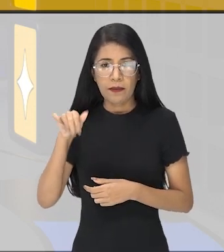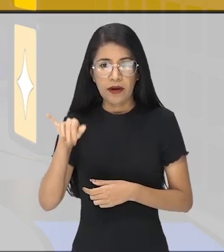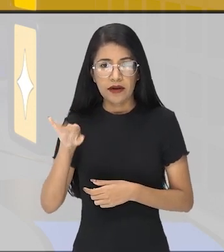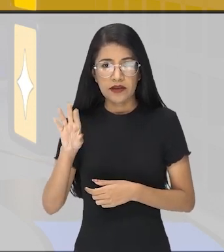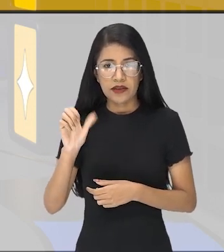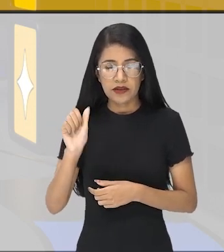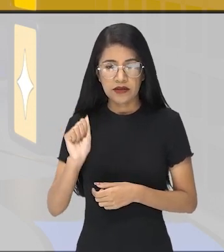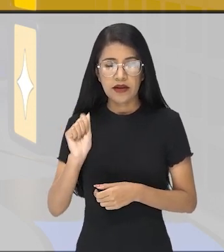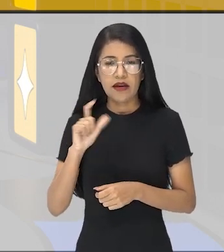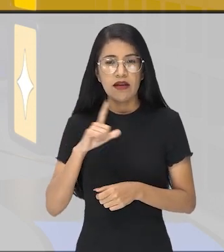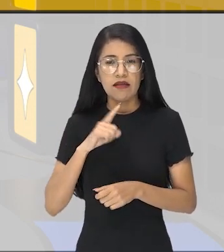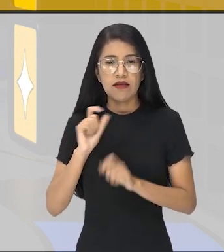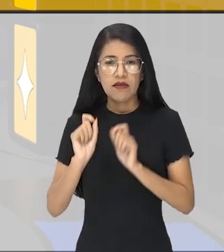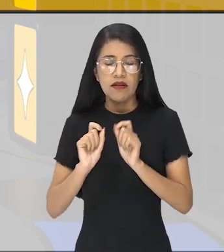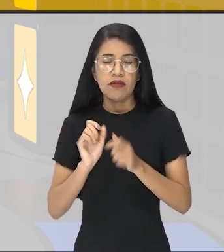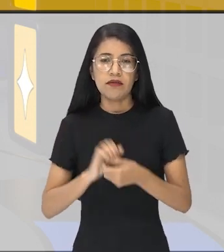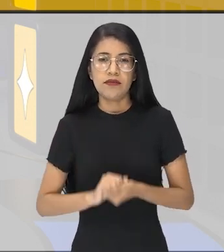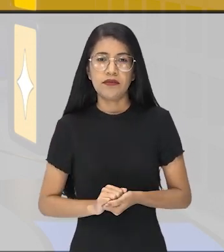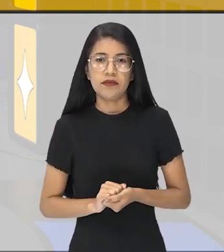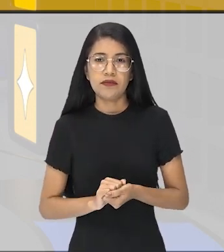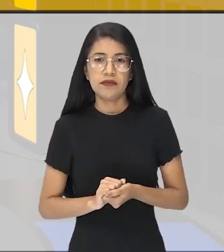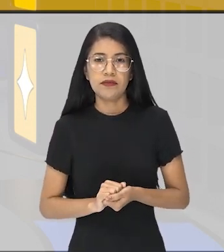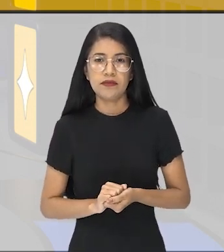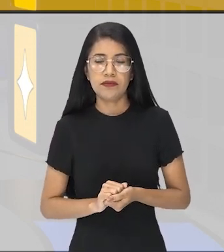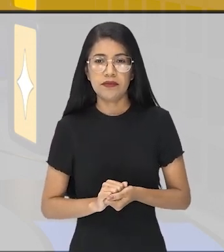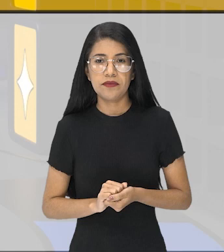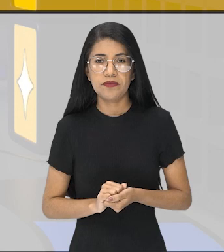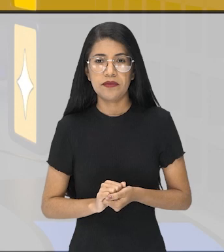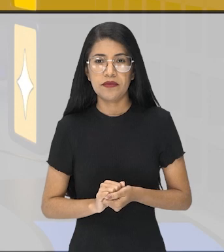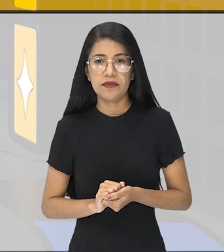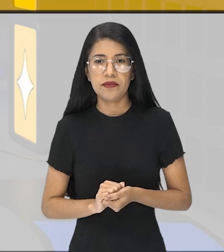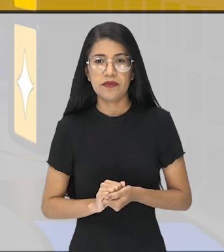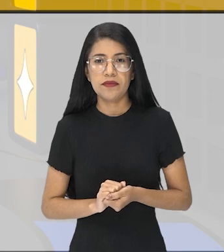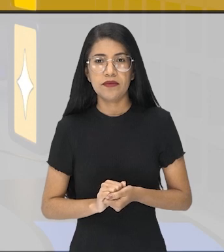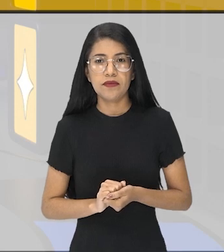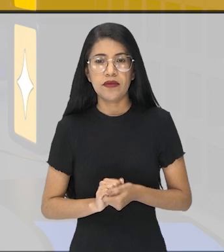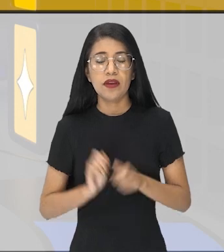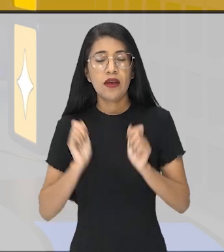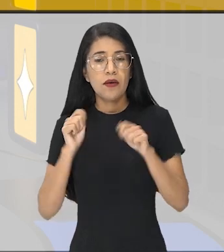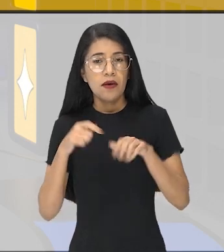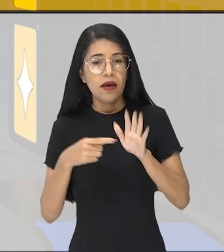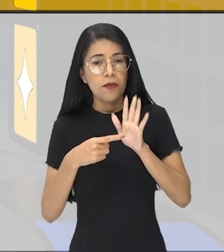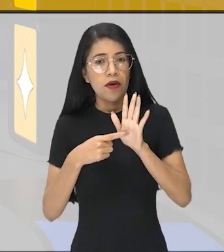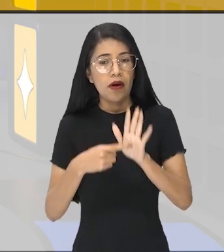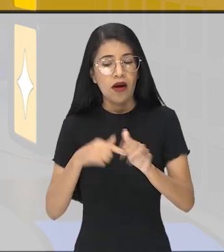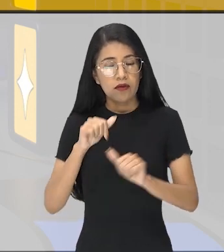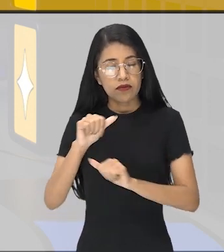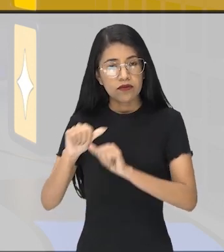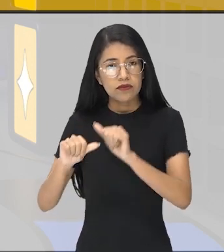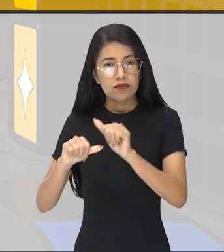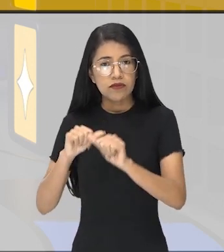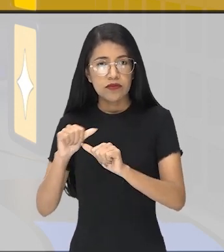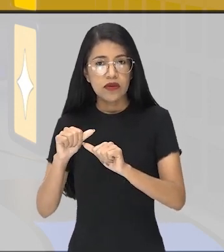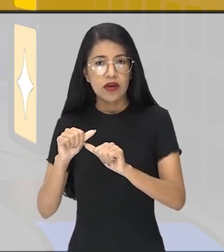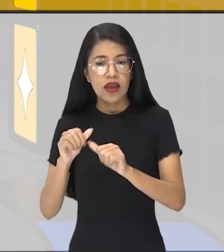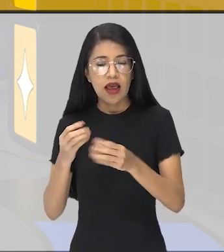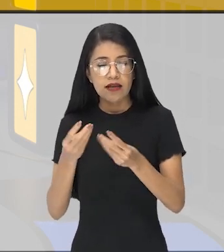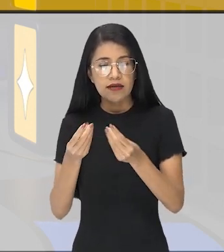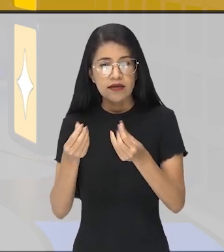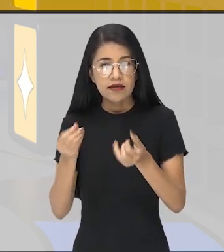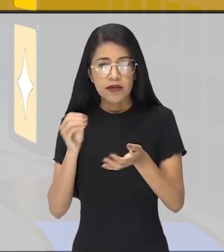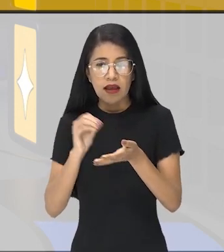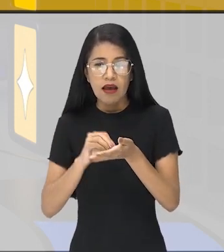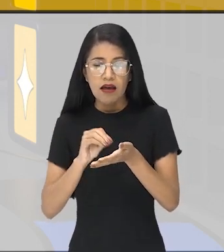ela pode ser manifestada com alteração da sensibilidade e da frequência